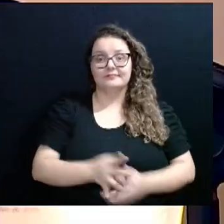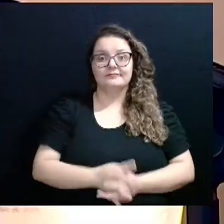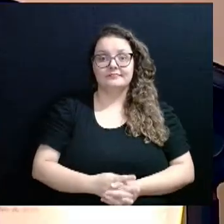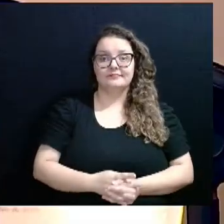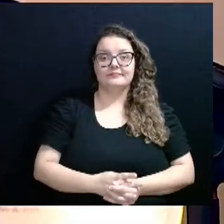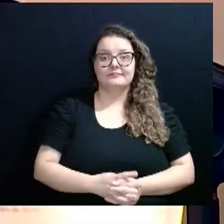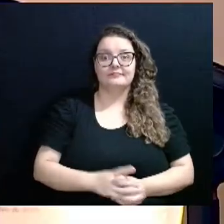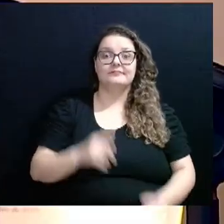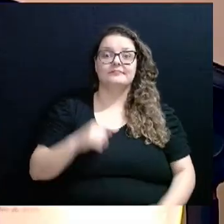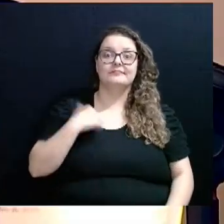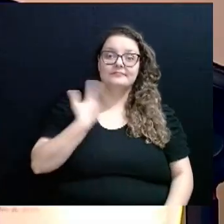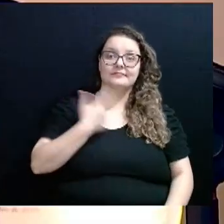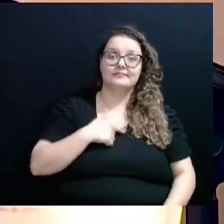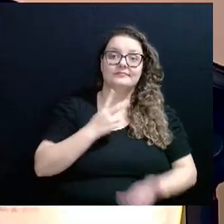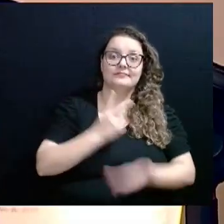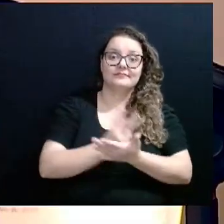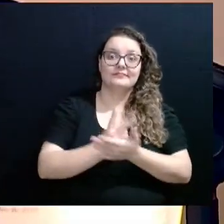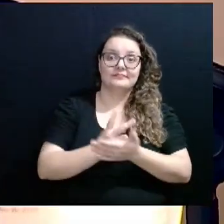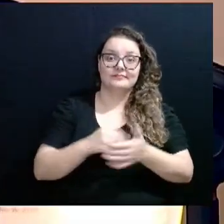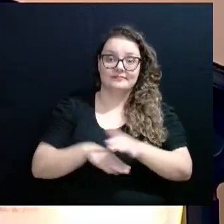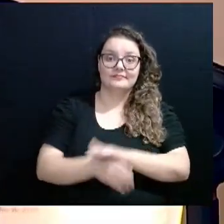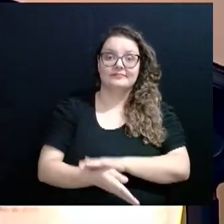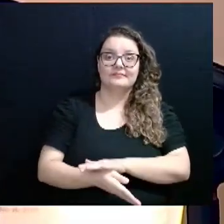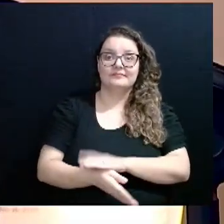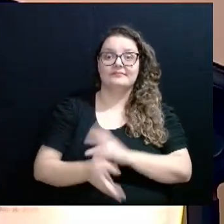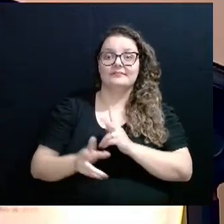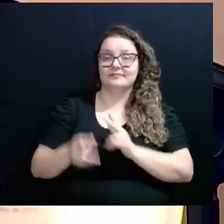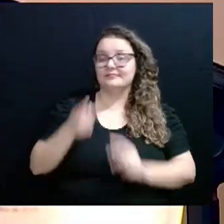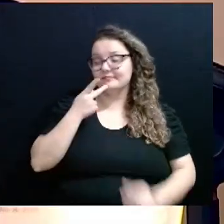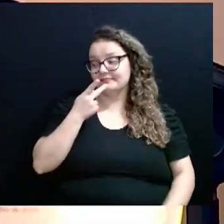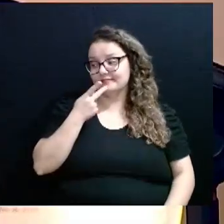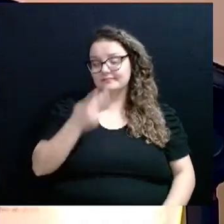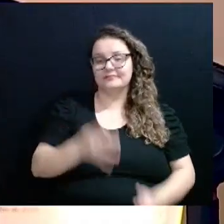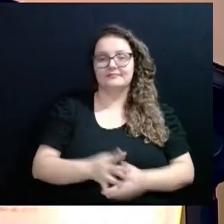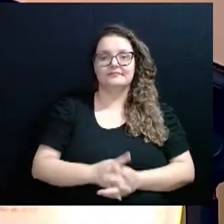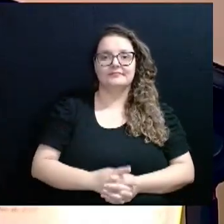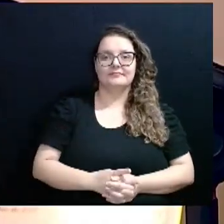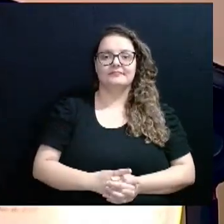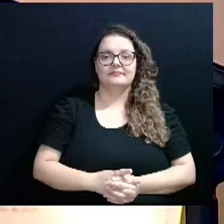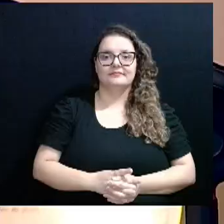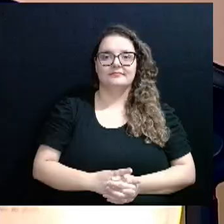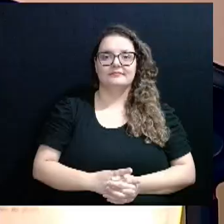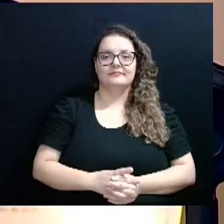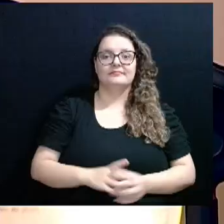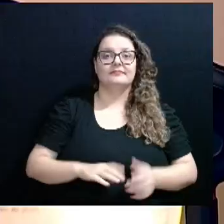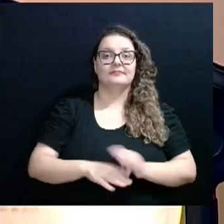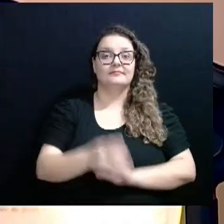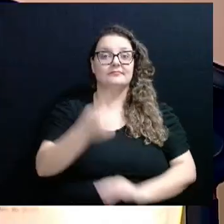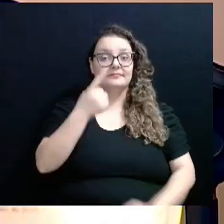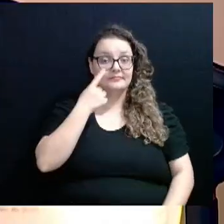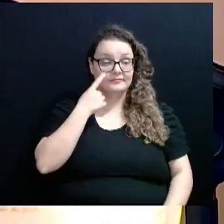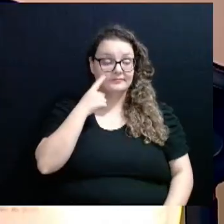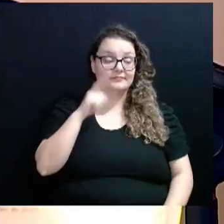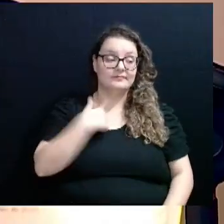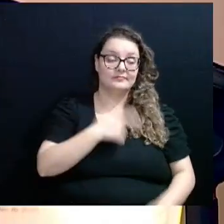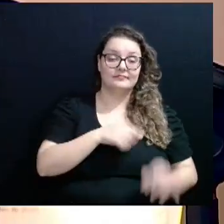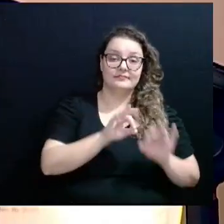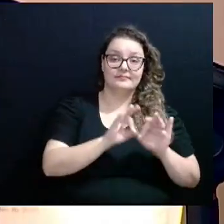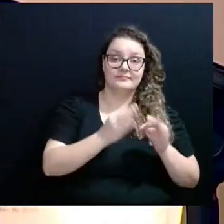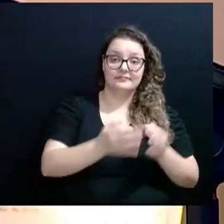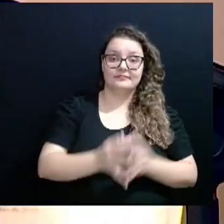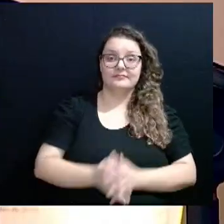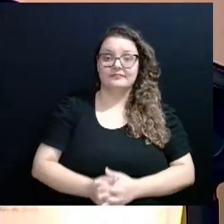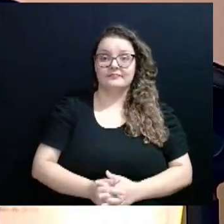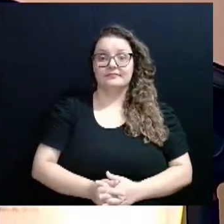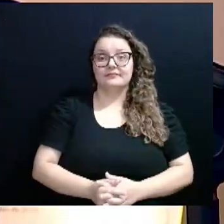sempre acostumados, né, como comentei no carro, a ver nossos familiares e todos nós